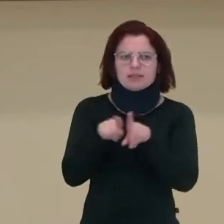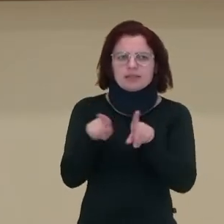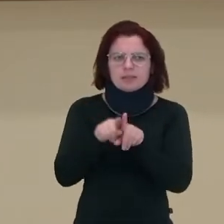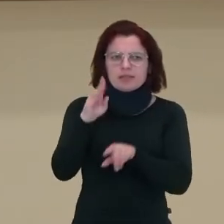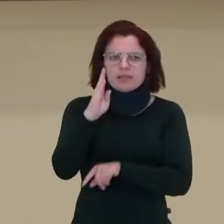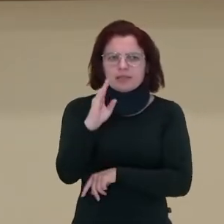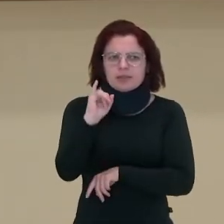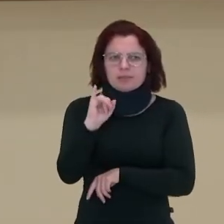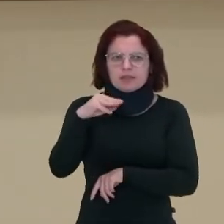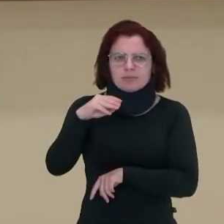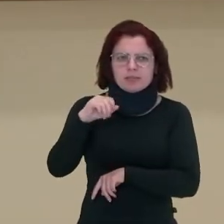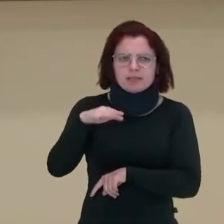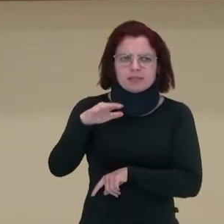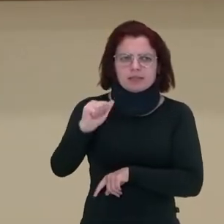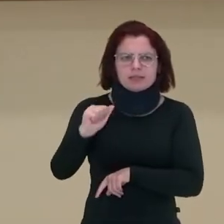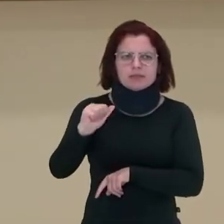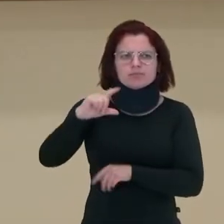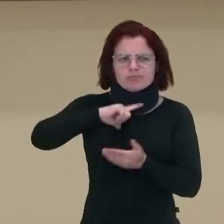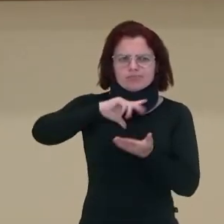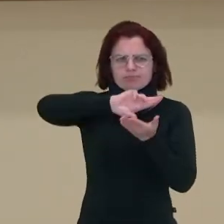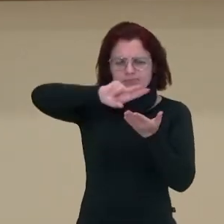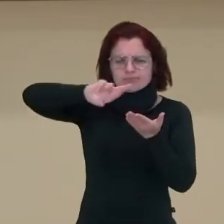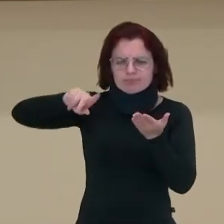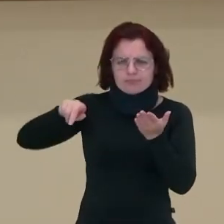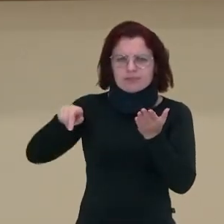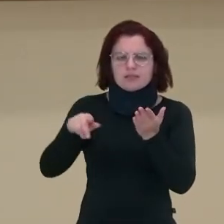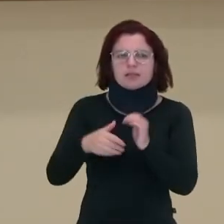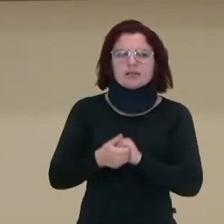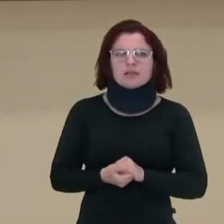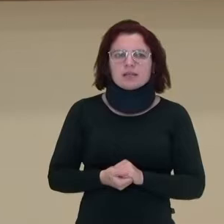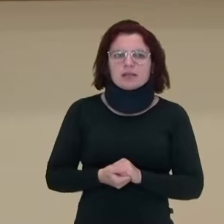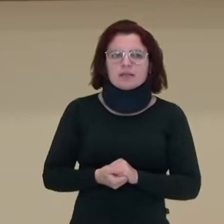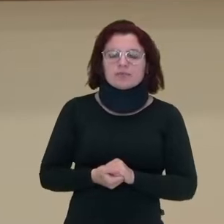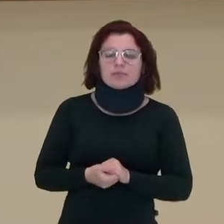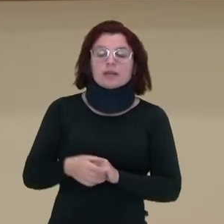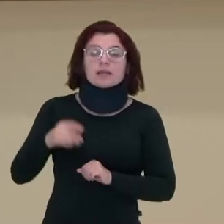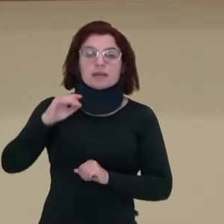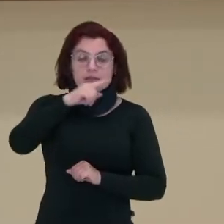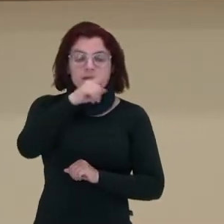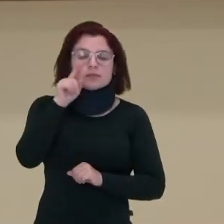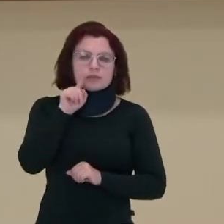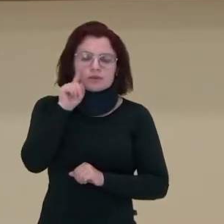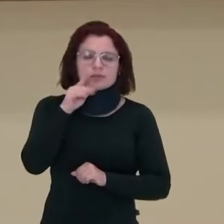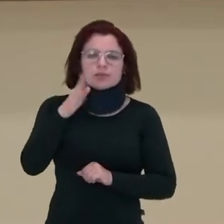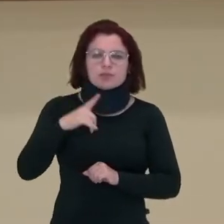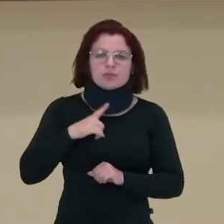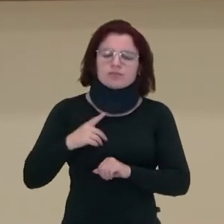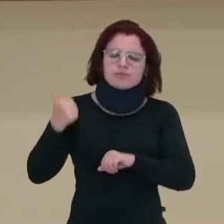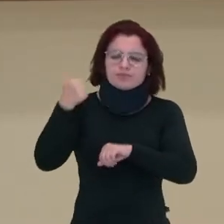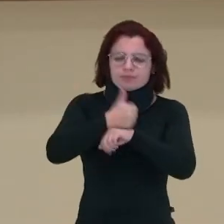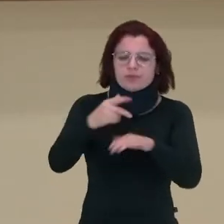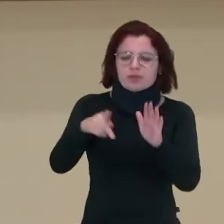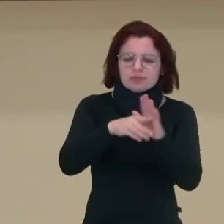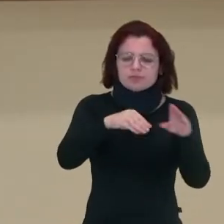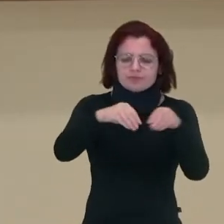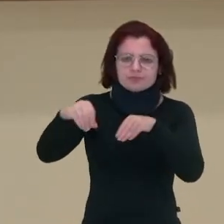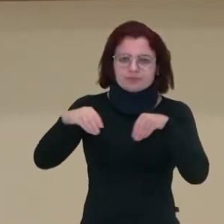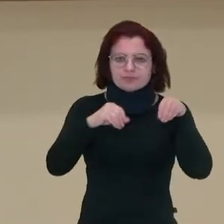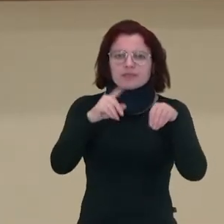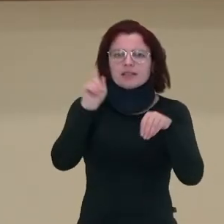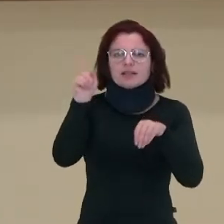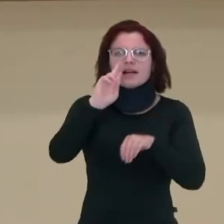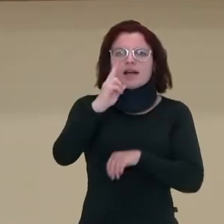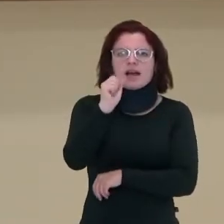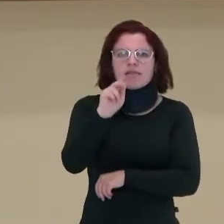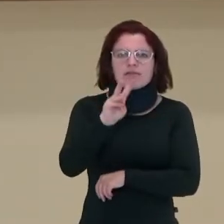ex-colônias dos Estados Unidos. Bom, inclusive os Estados Unidos já havia formado um domínio territorial no